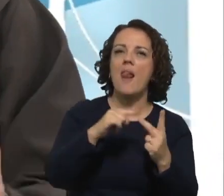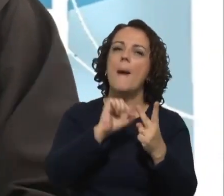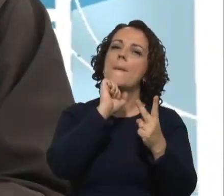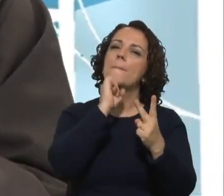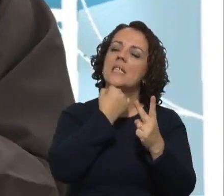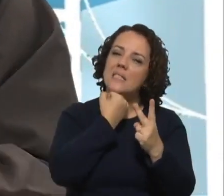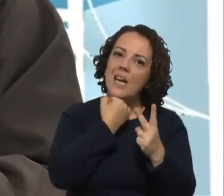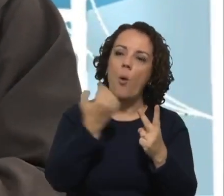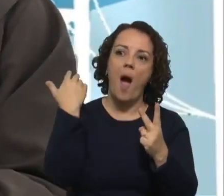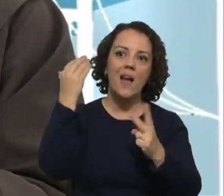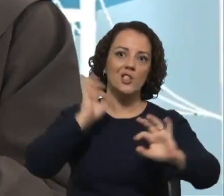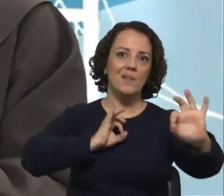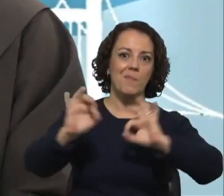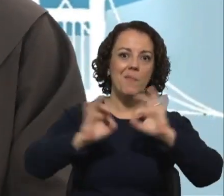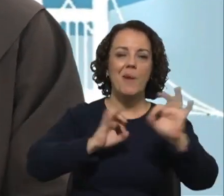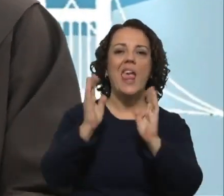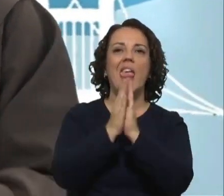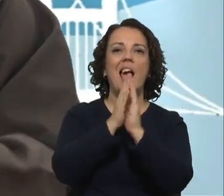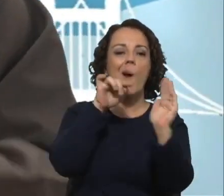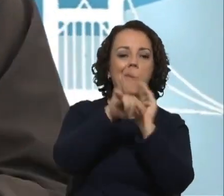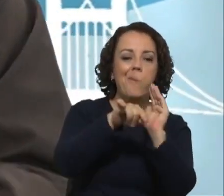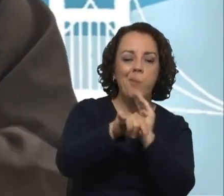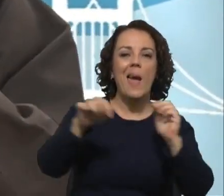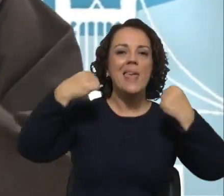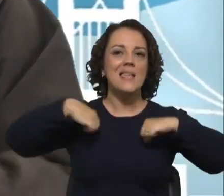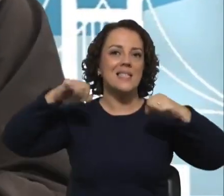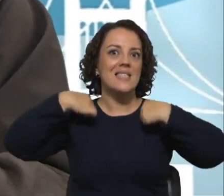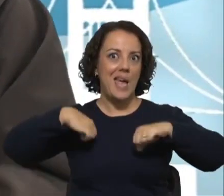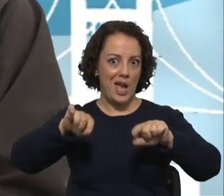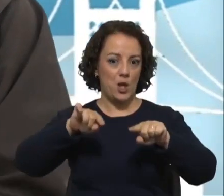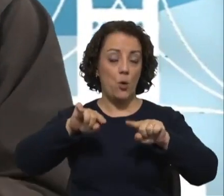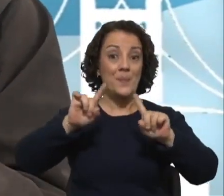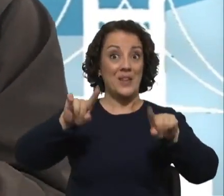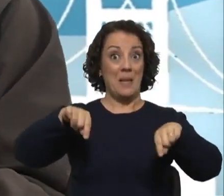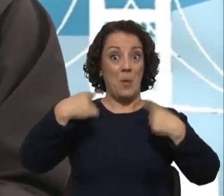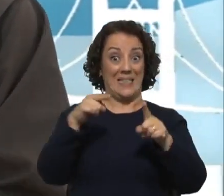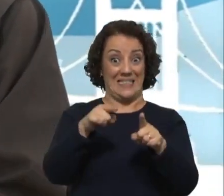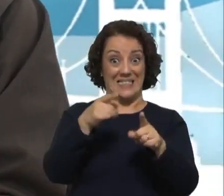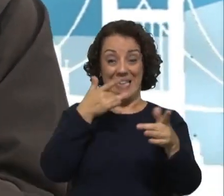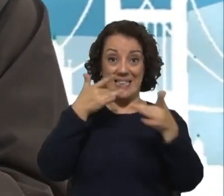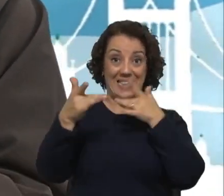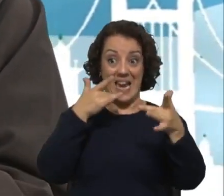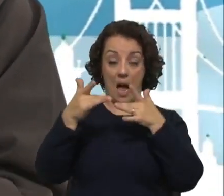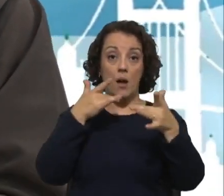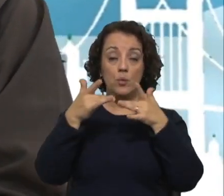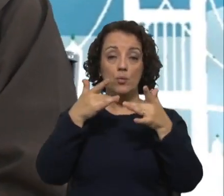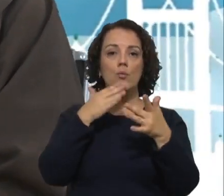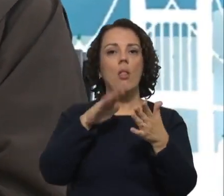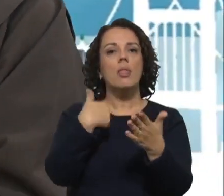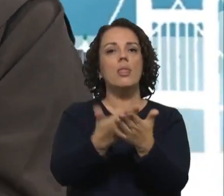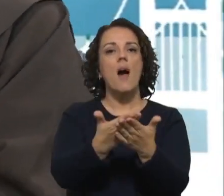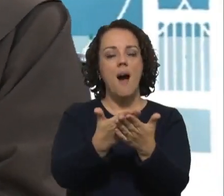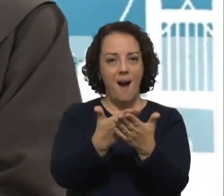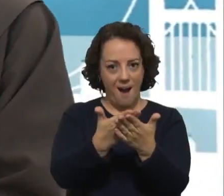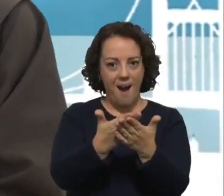que eram ensaiados nos atos das igrejas ou até dentro das igrejas, e depois são esses teatros, precisamente, que passam para